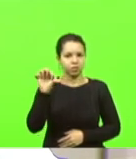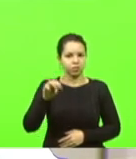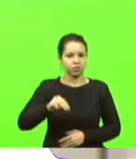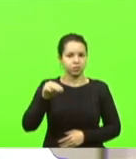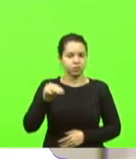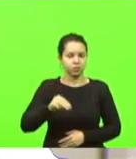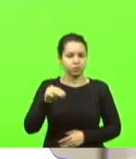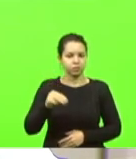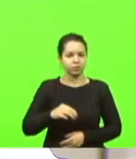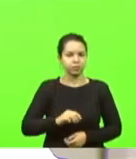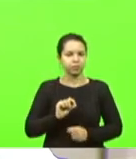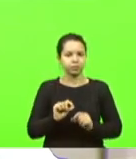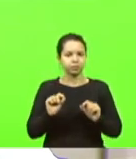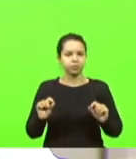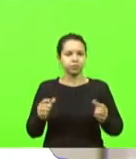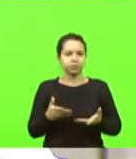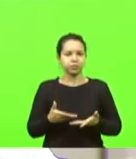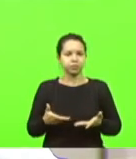uso da palavra?